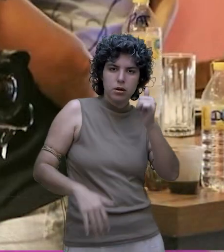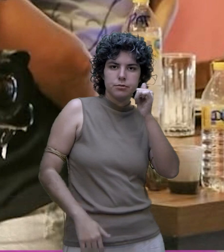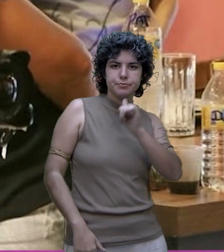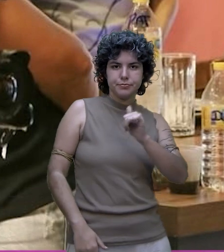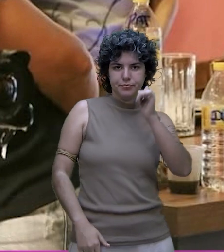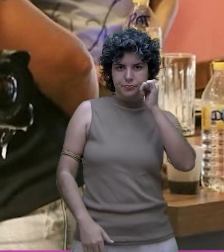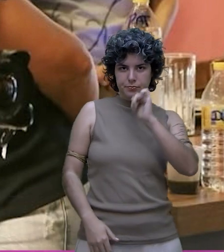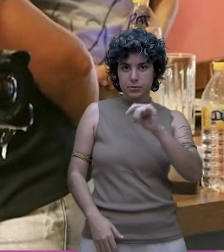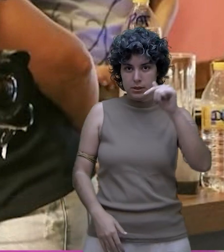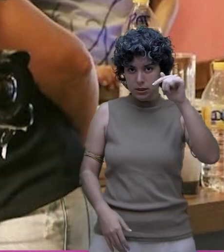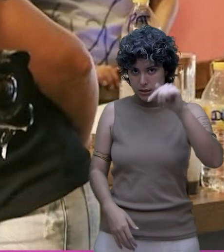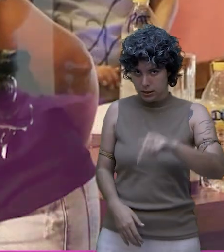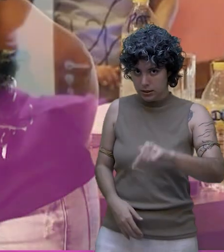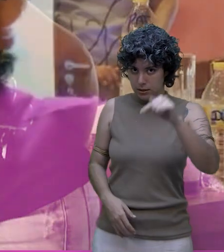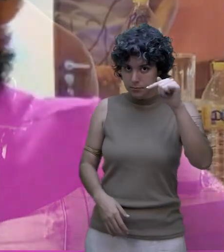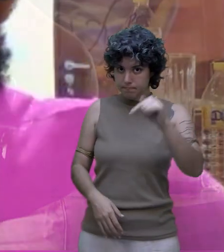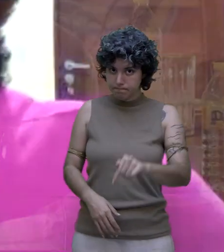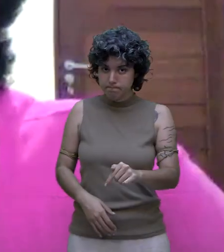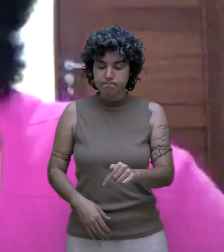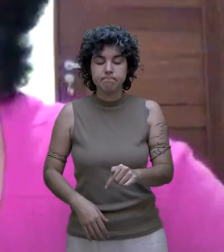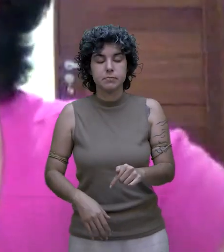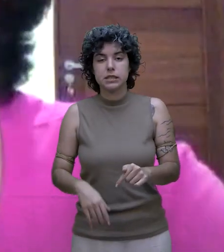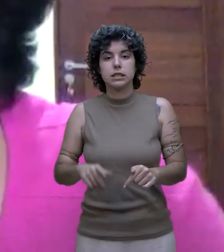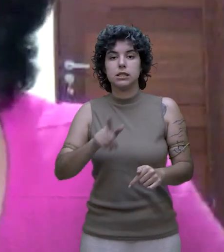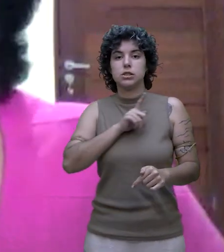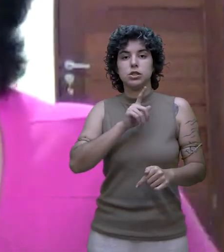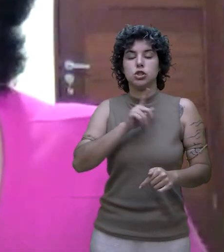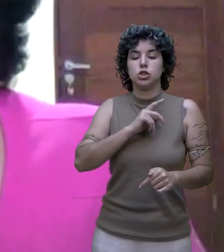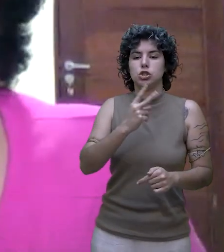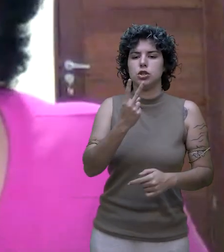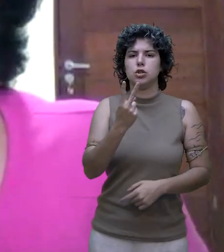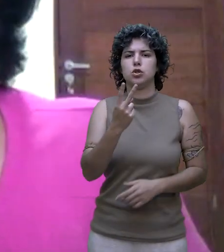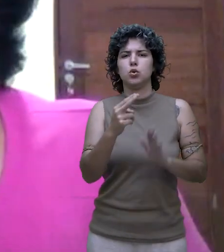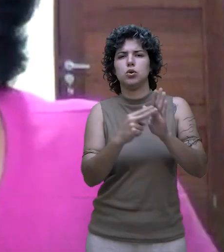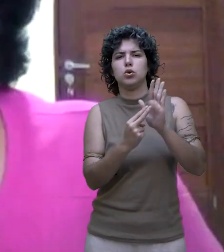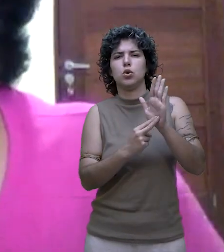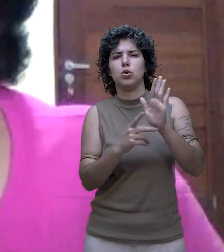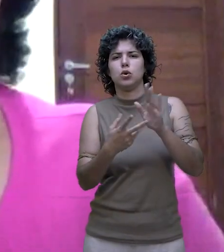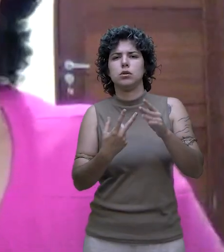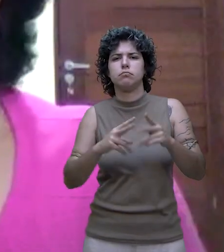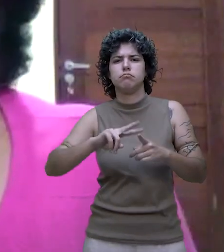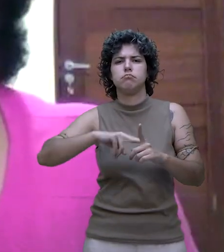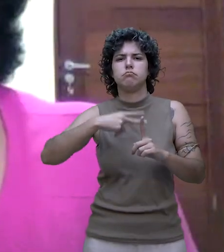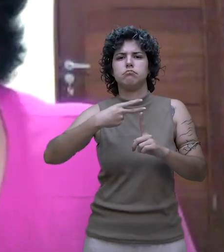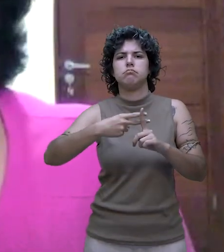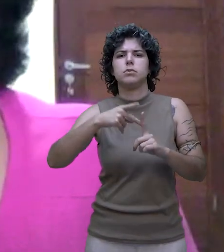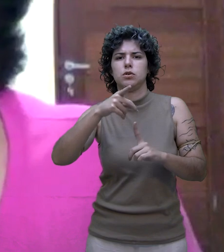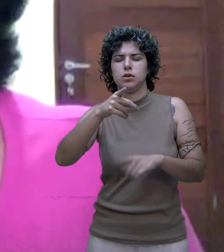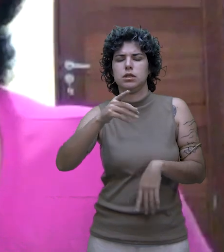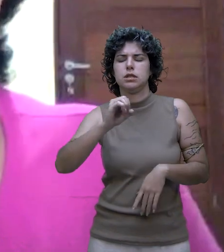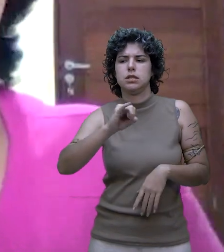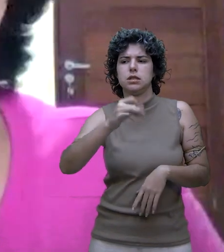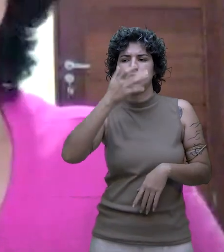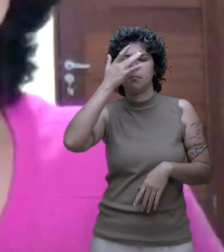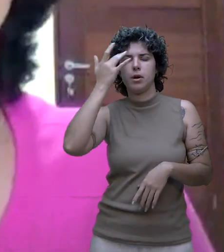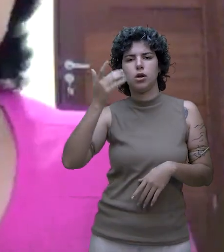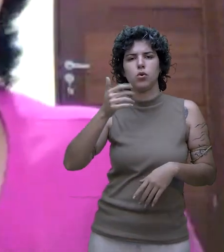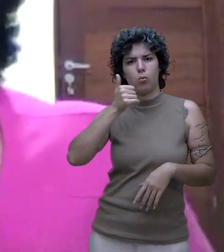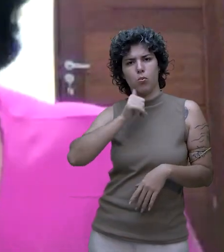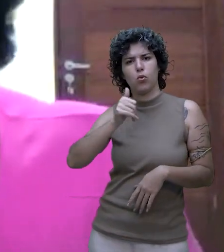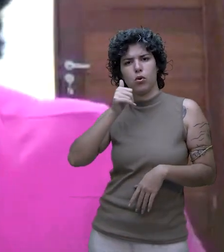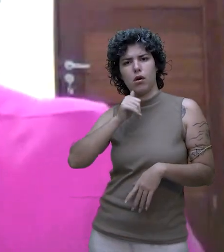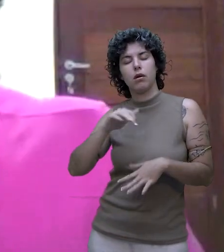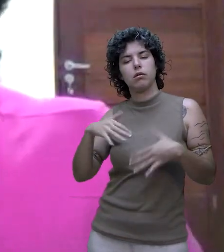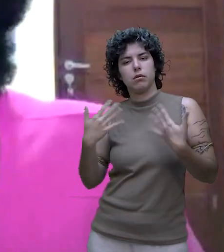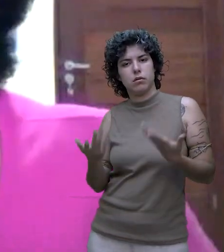uma pontuação, davam acho que 1 ponto ou 2 pontos a mais se você fosse mulher, né? Se fosse a proponente fosse mulher. Então,